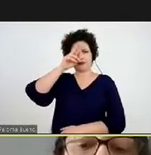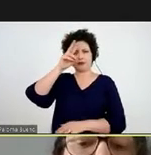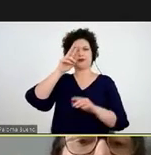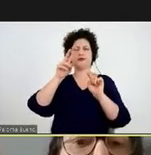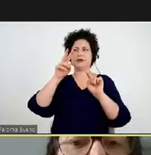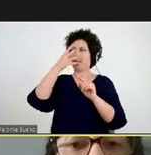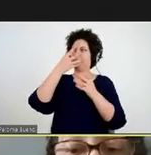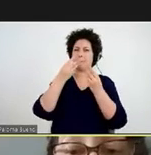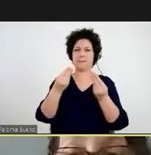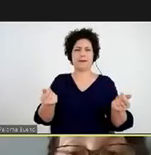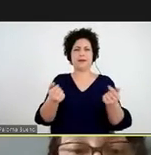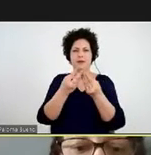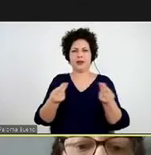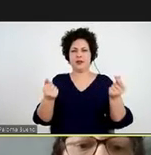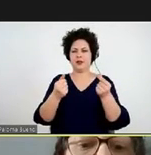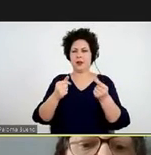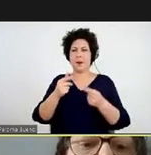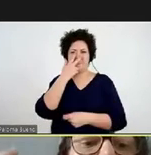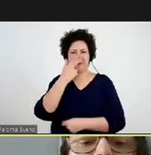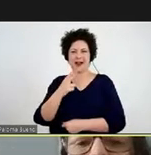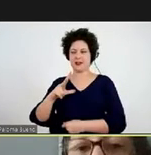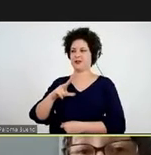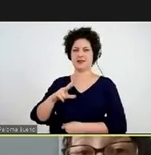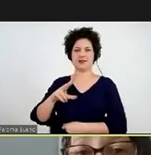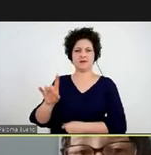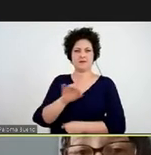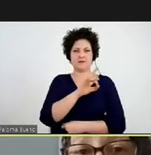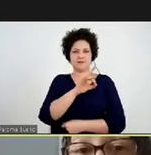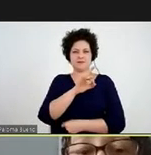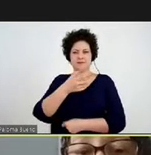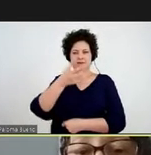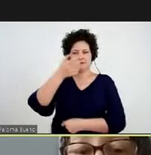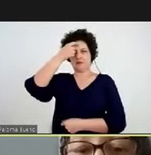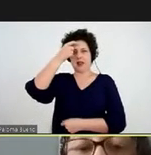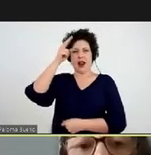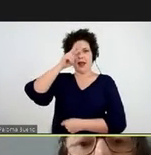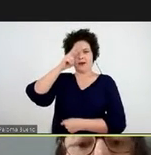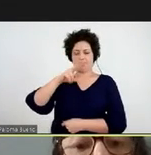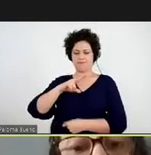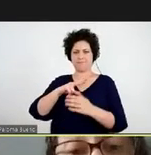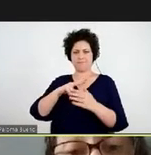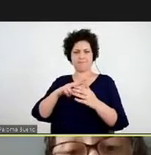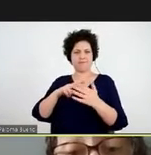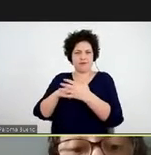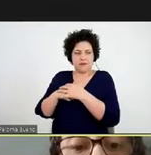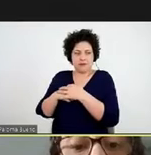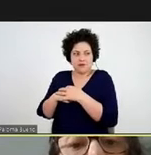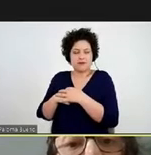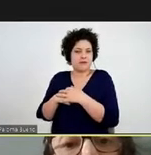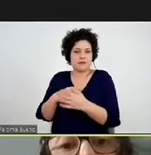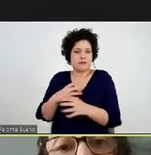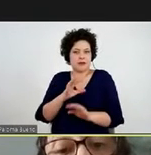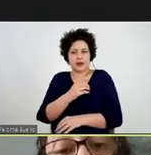a memória se constrói individualmente, como se fosse íntima, como se fosse pessoal e como se fosse absoluta, não